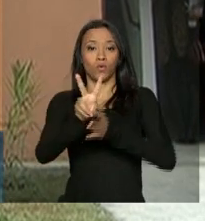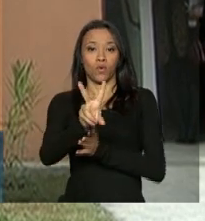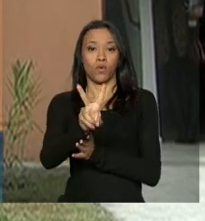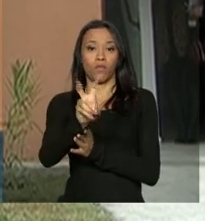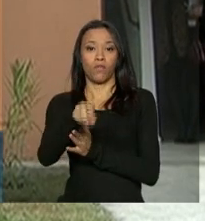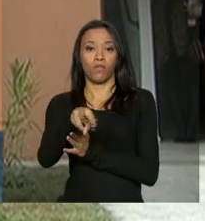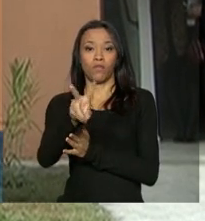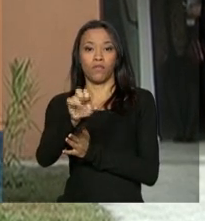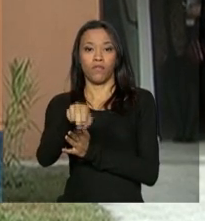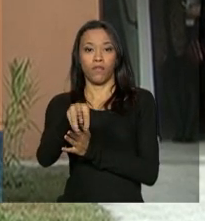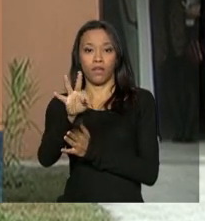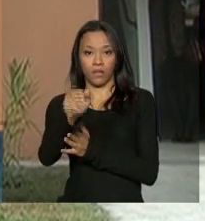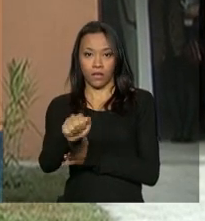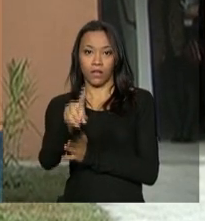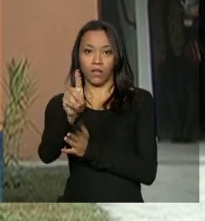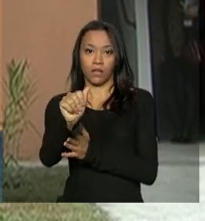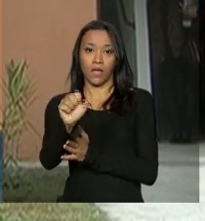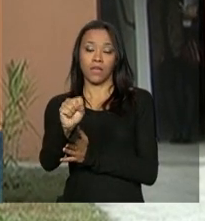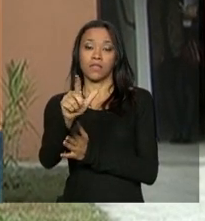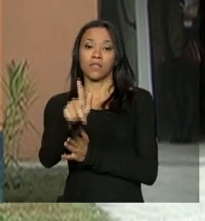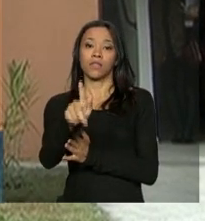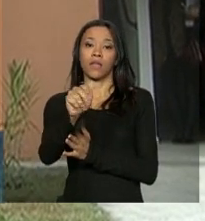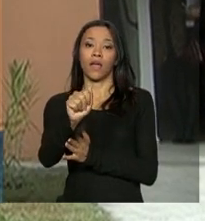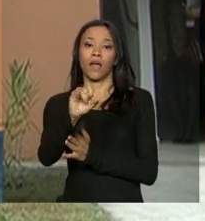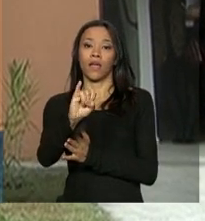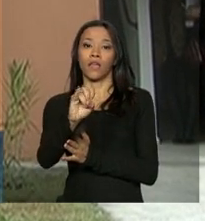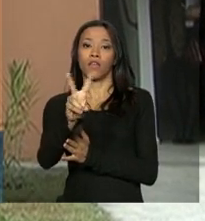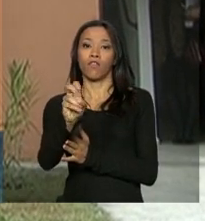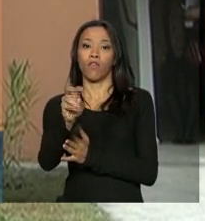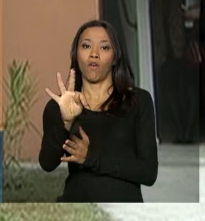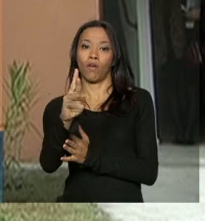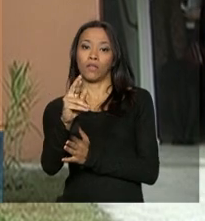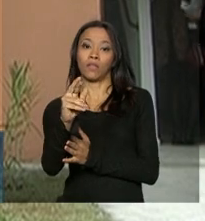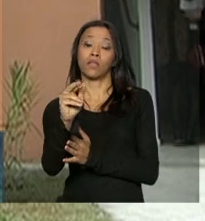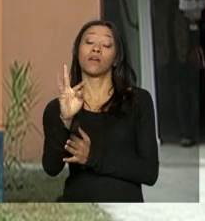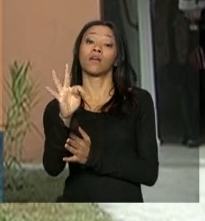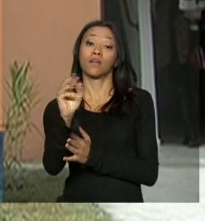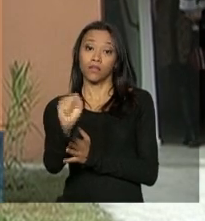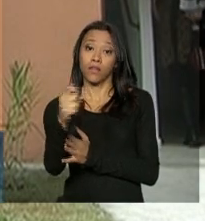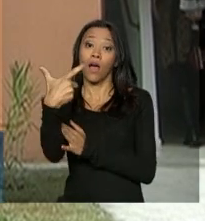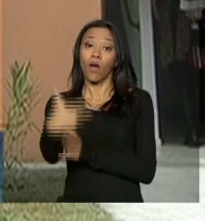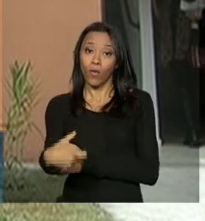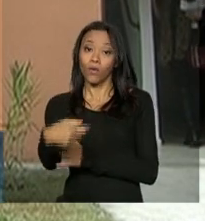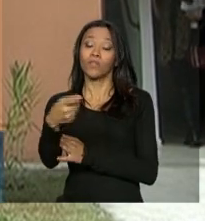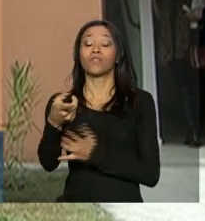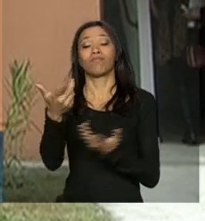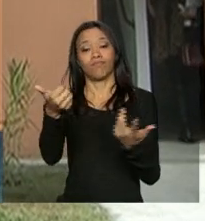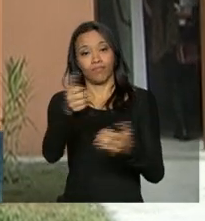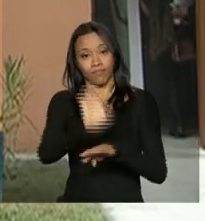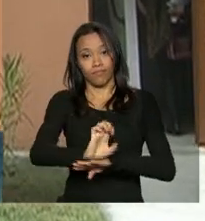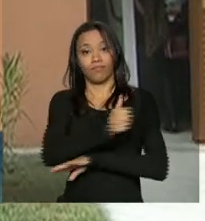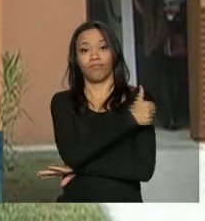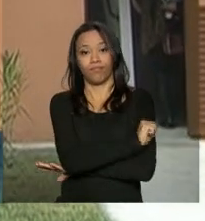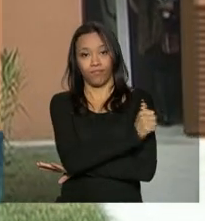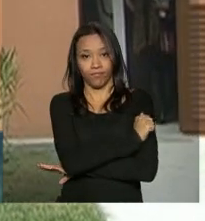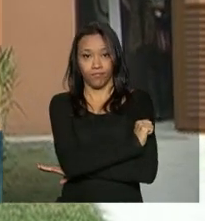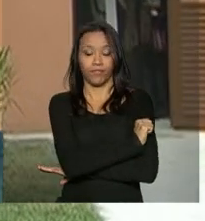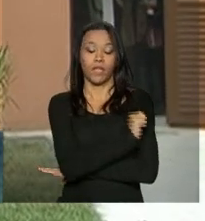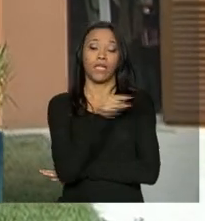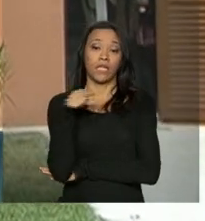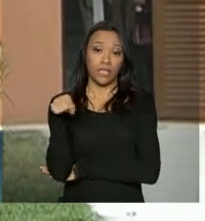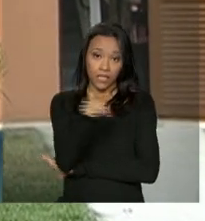das Gaivotas no bairro do Cosmos no Rio de Janeiro essa entrega vai